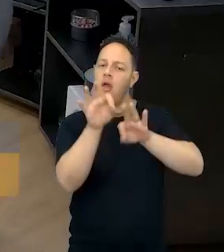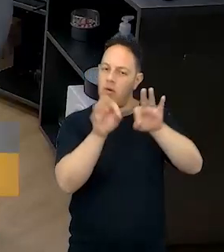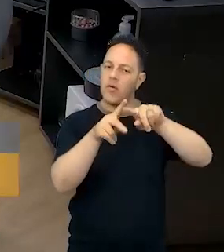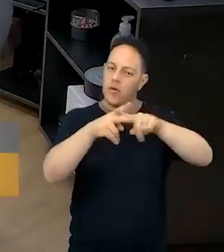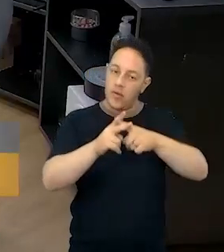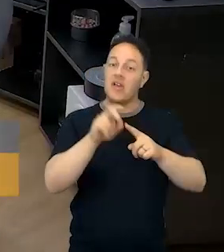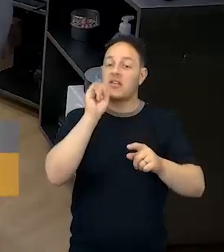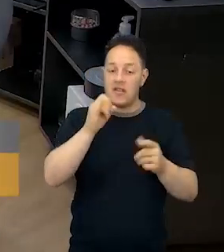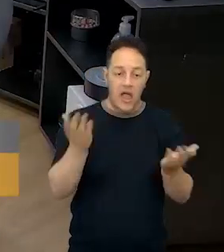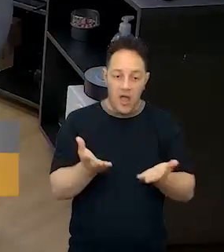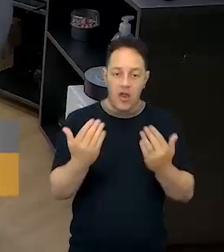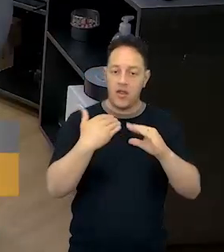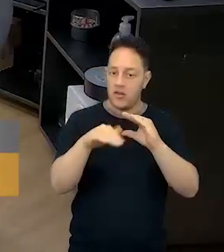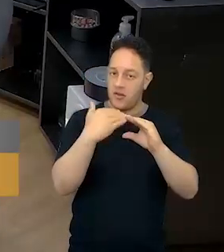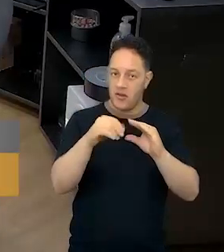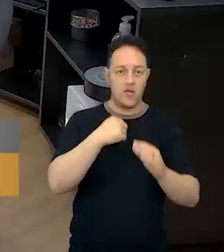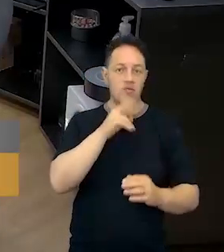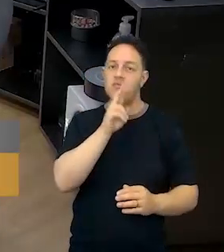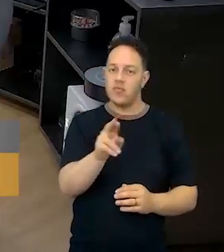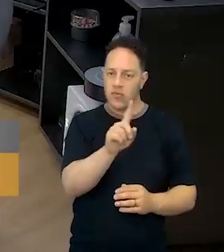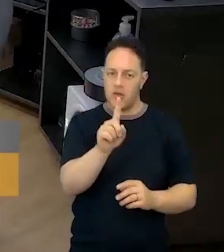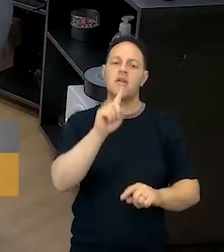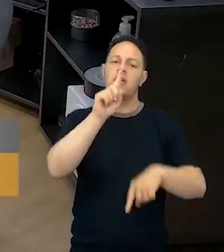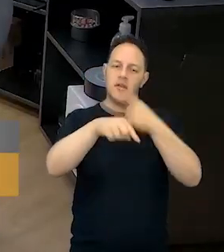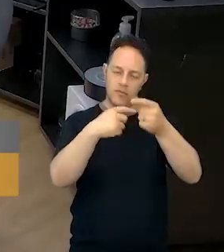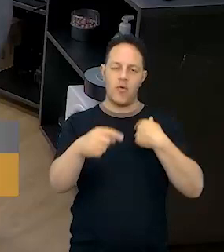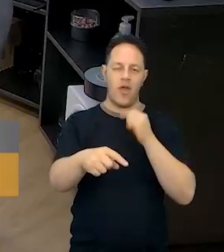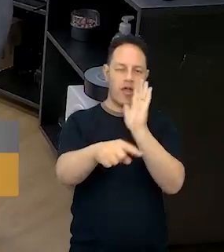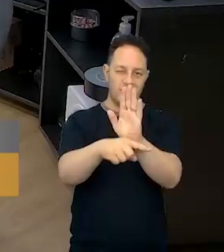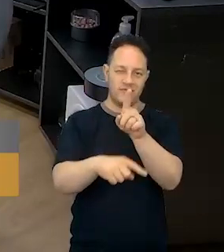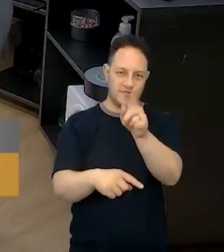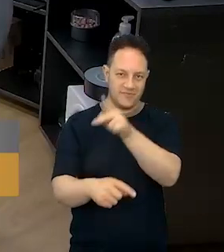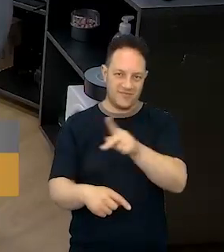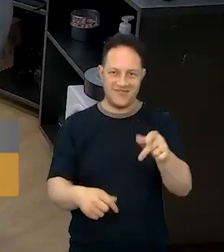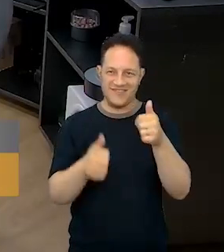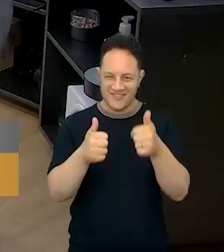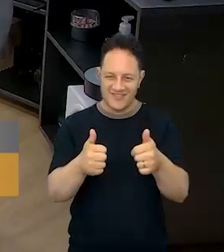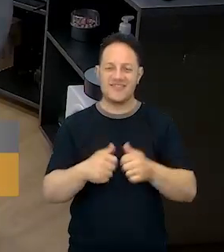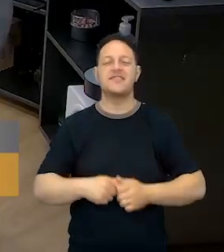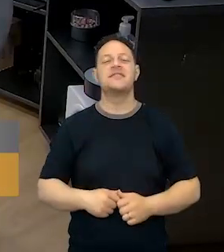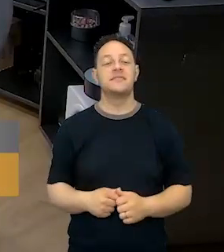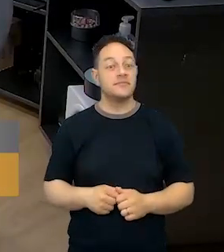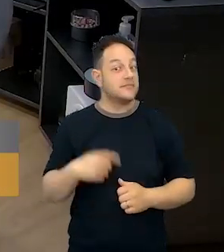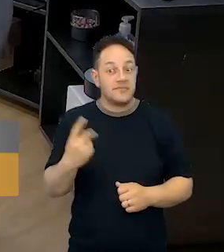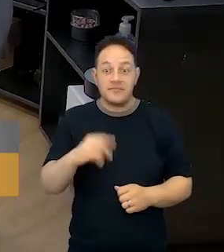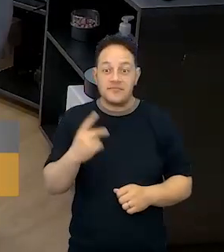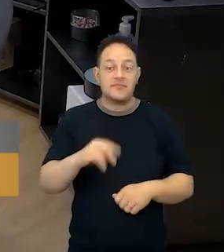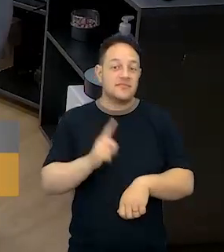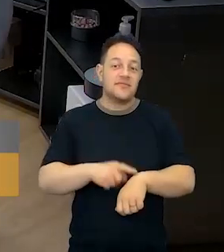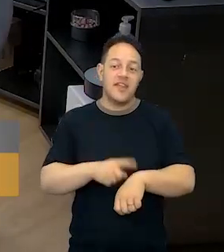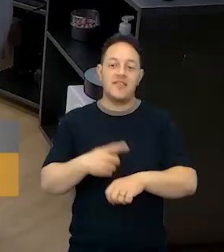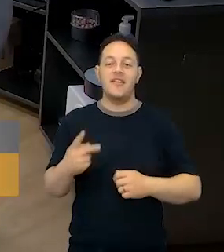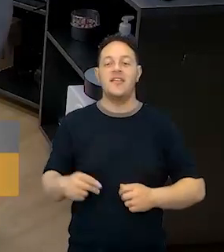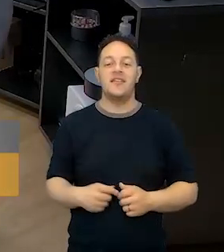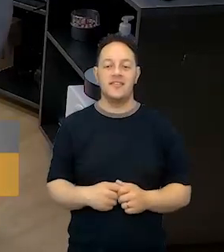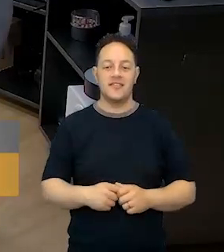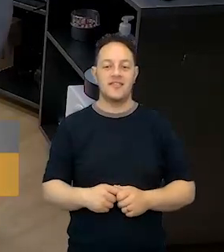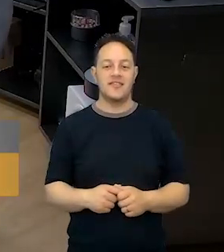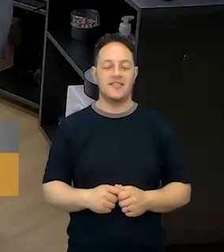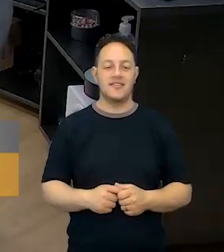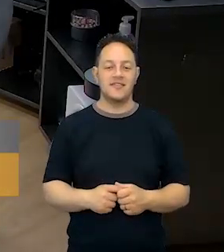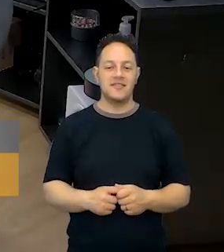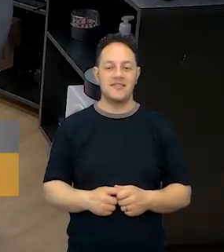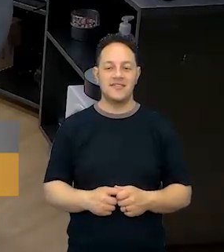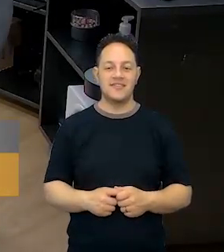não for respondido aqui, eu mesmo respondo para a professora, tá bom? Beleza. Vou correr aqui, gente, porque já estou